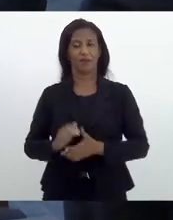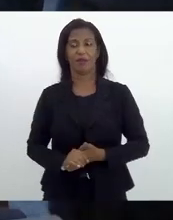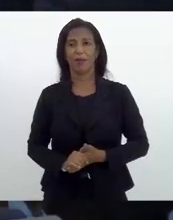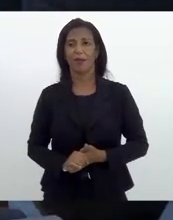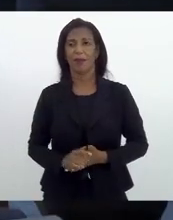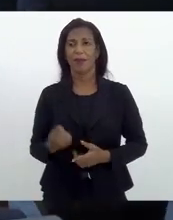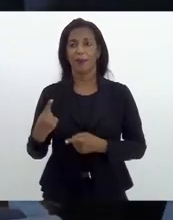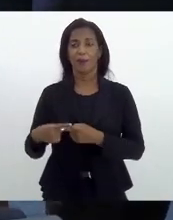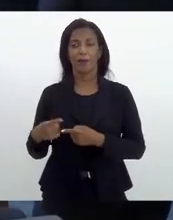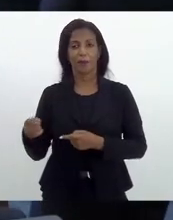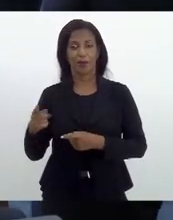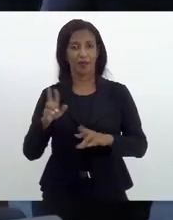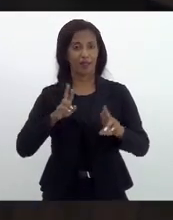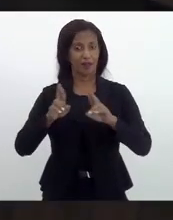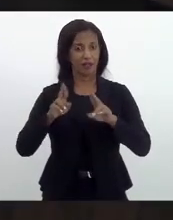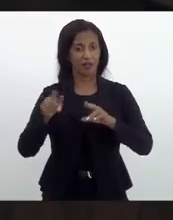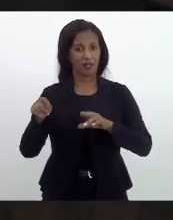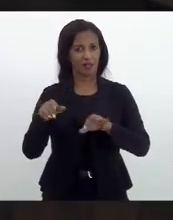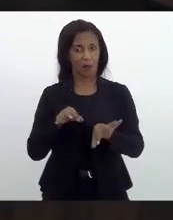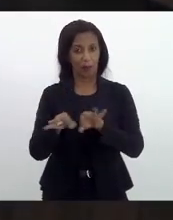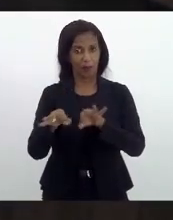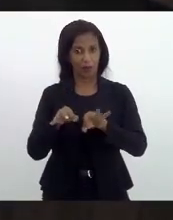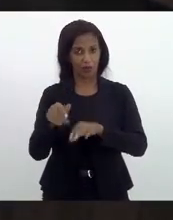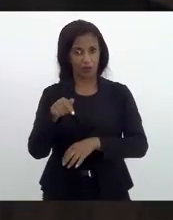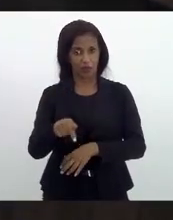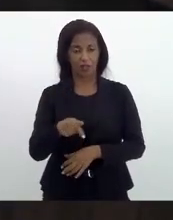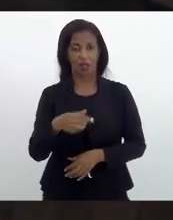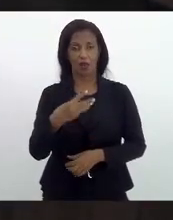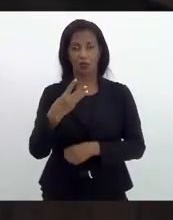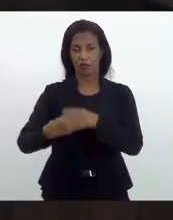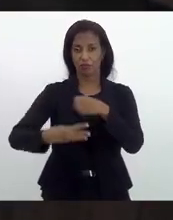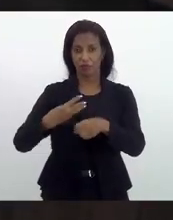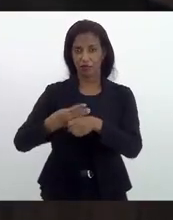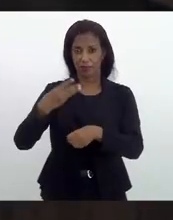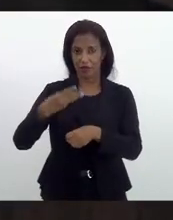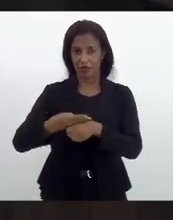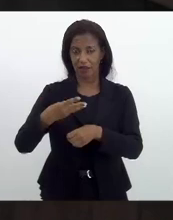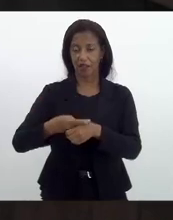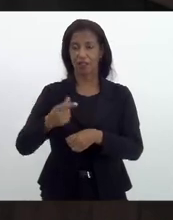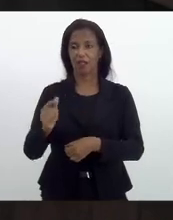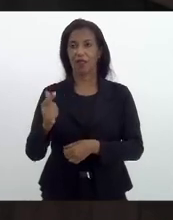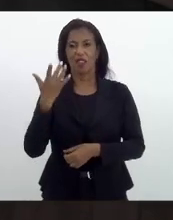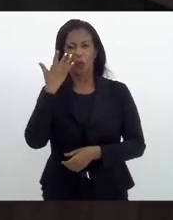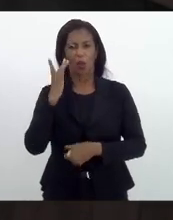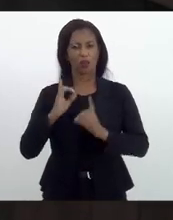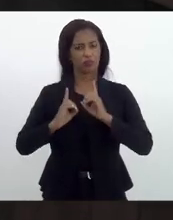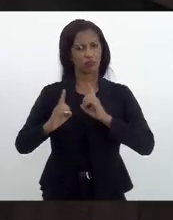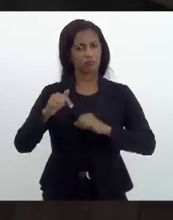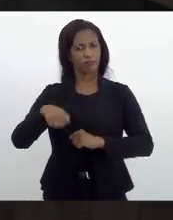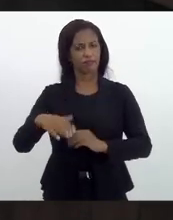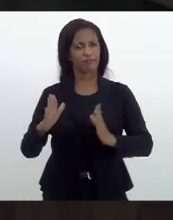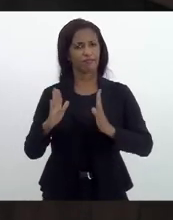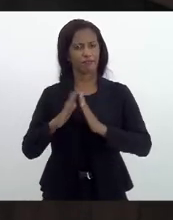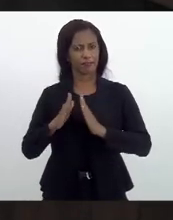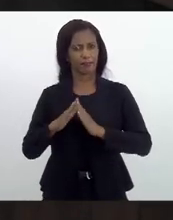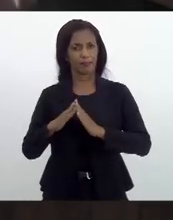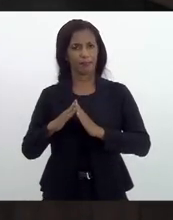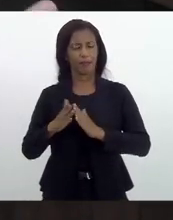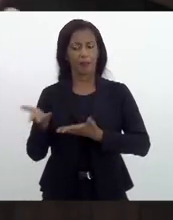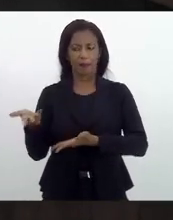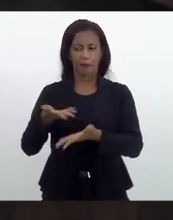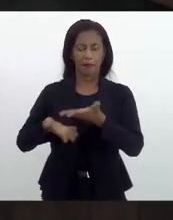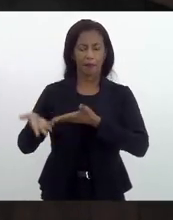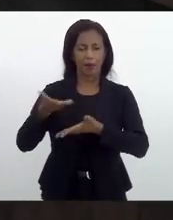Porque em relação a esse projeto, em relação aos triênios, eu acho que os debates aqui na casa, inclusive com a